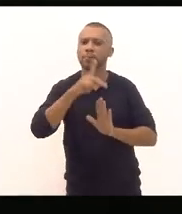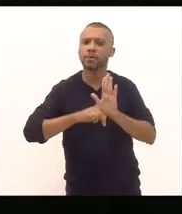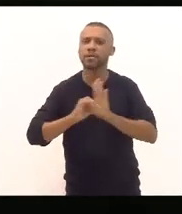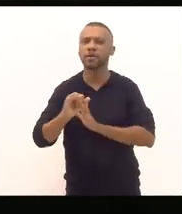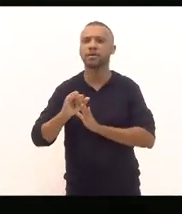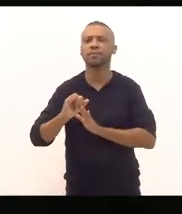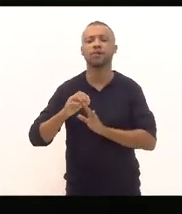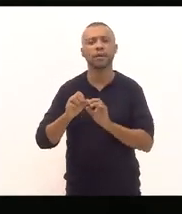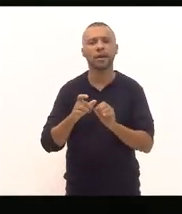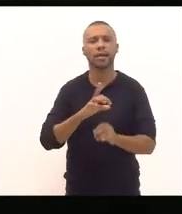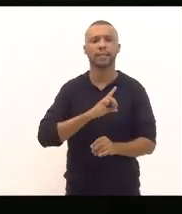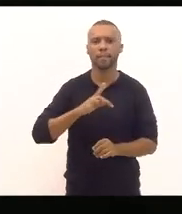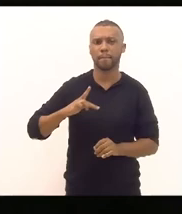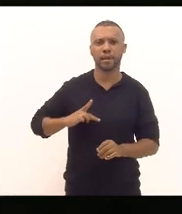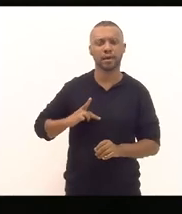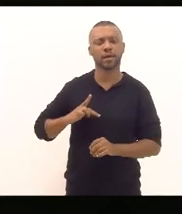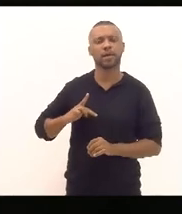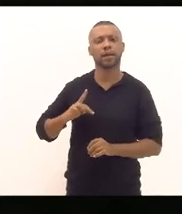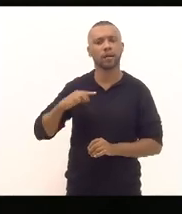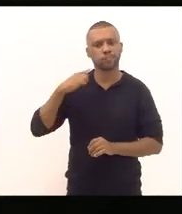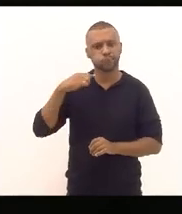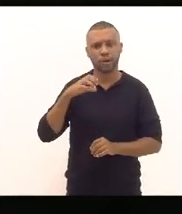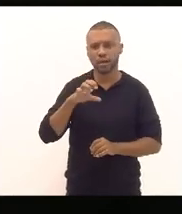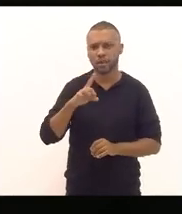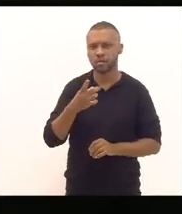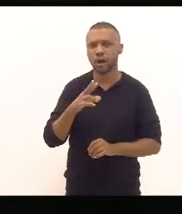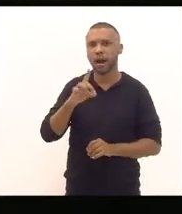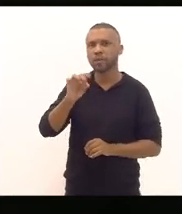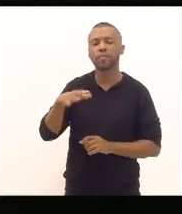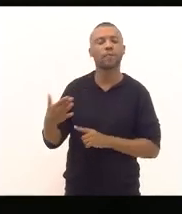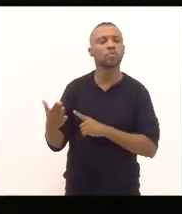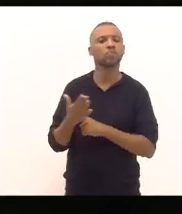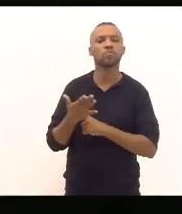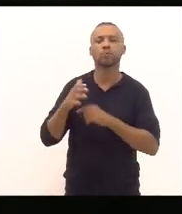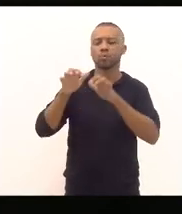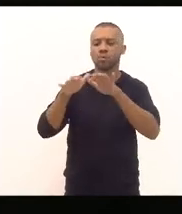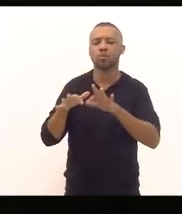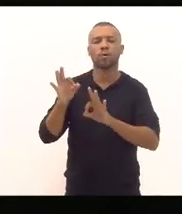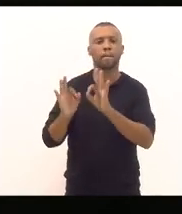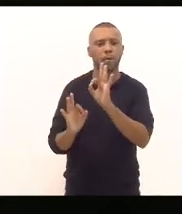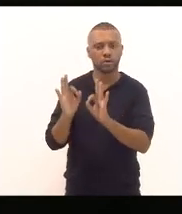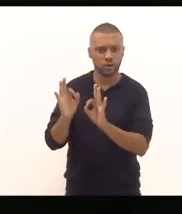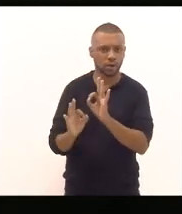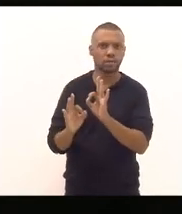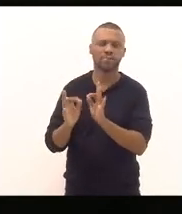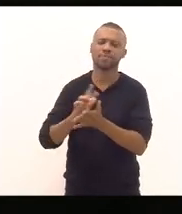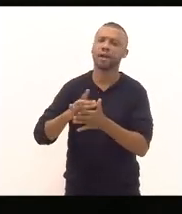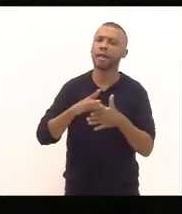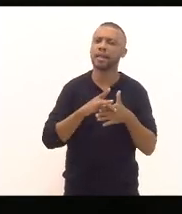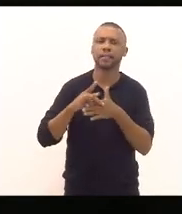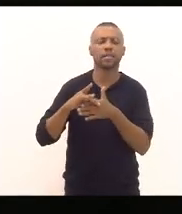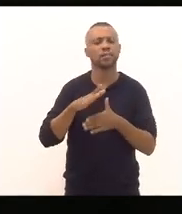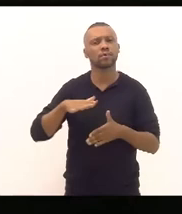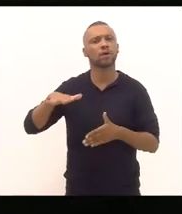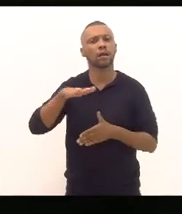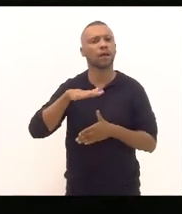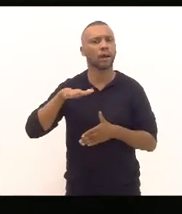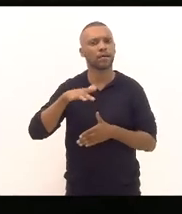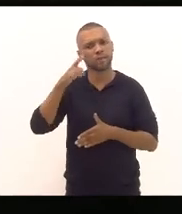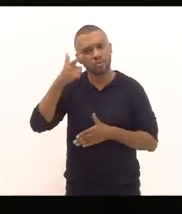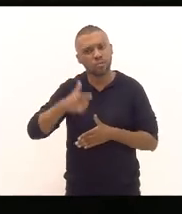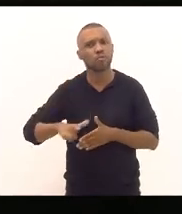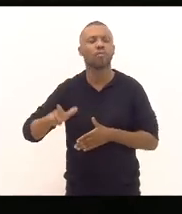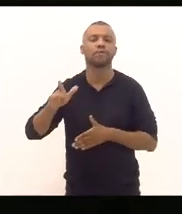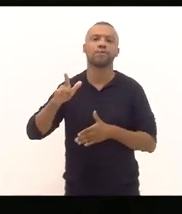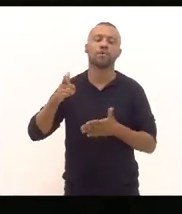foi o a Defensoria Pública Doutor Eduardo sol me ajudou muito na elaboração de projetos como as várias lideranças eu fico mais uma vez